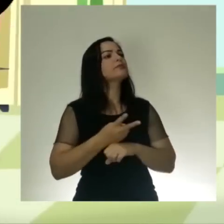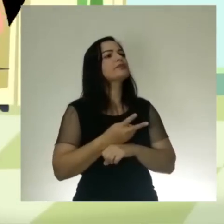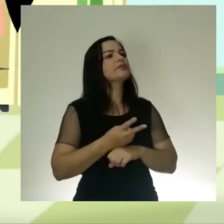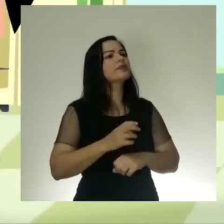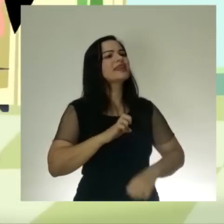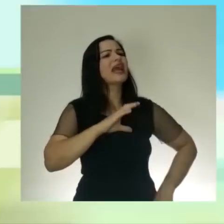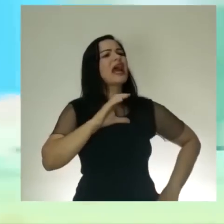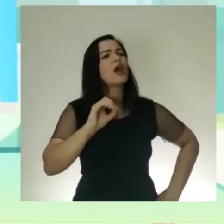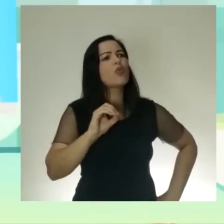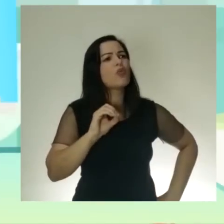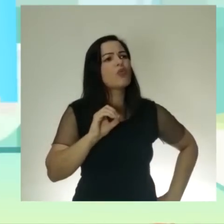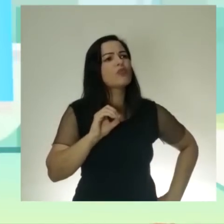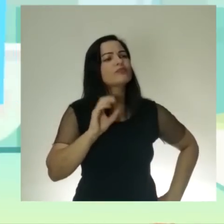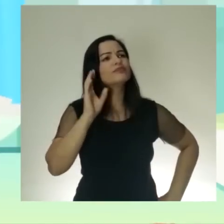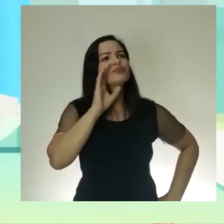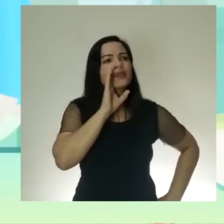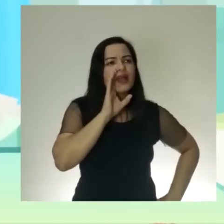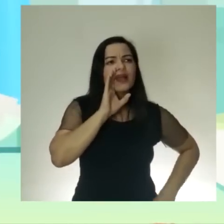Eco!